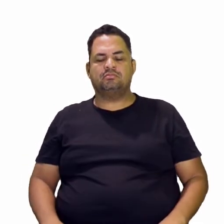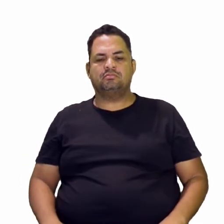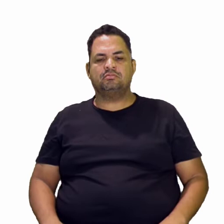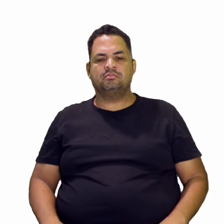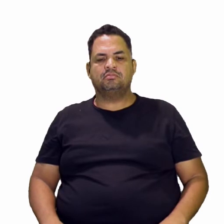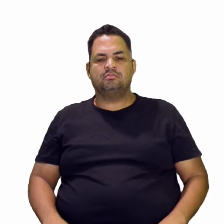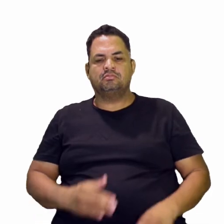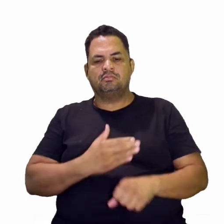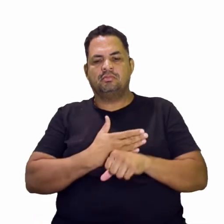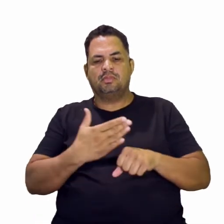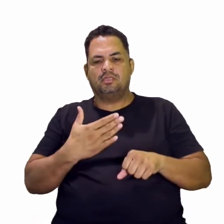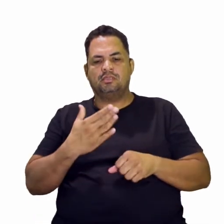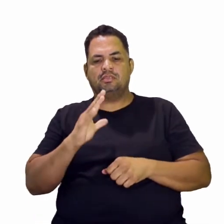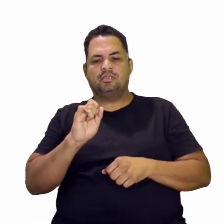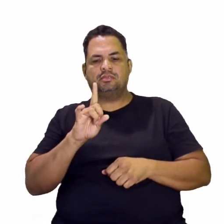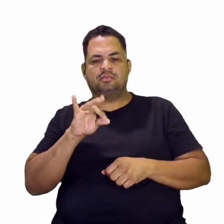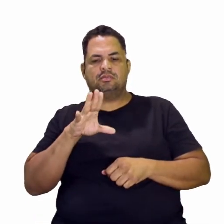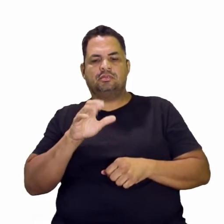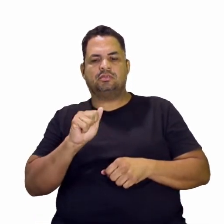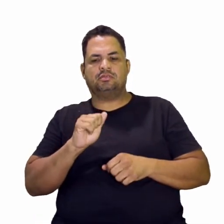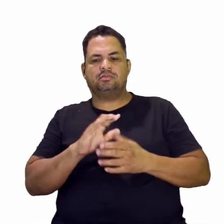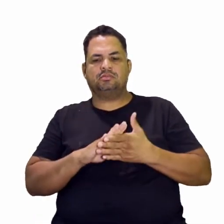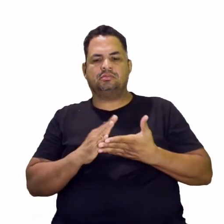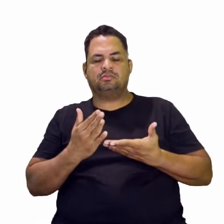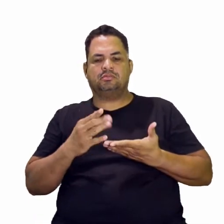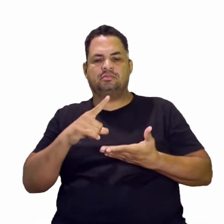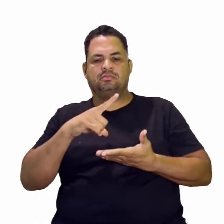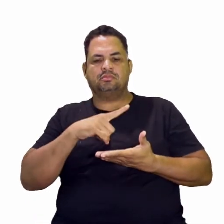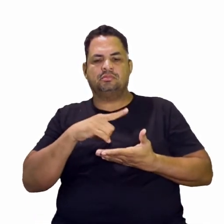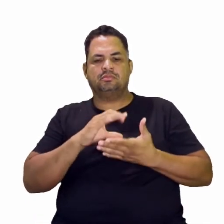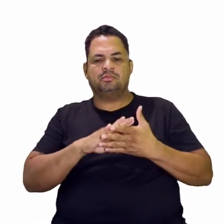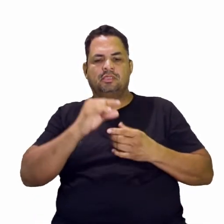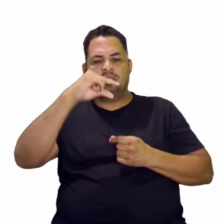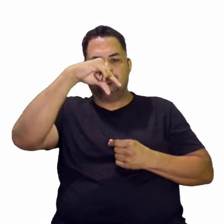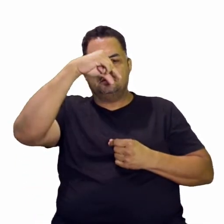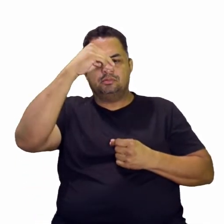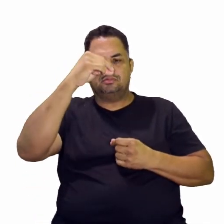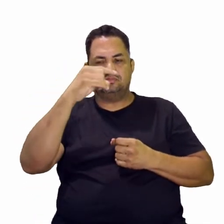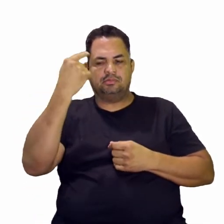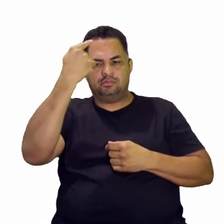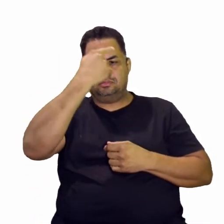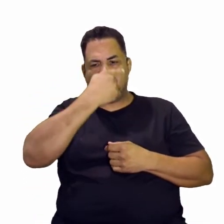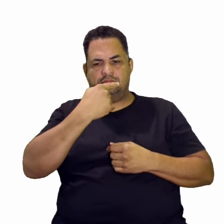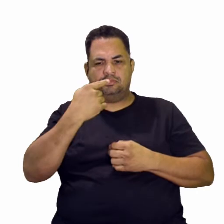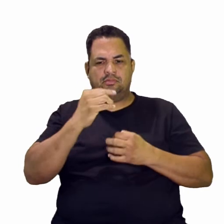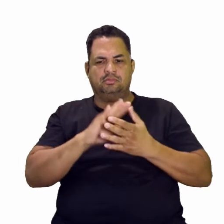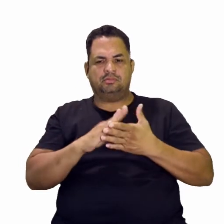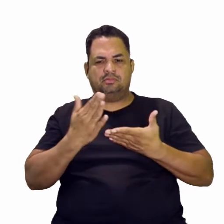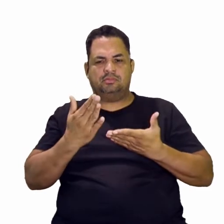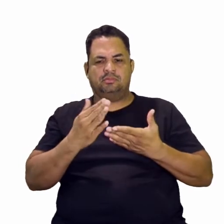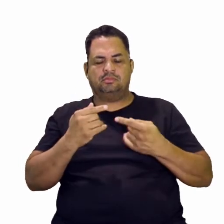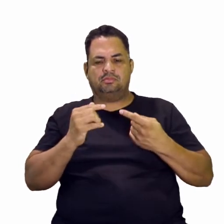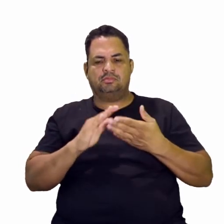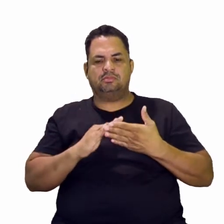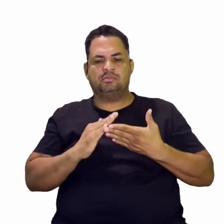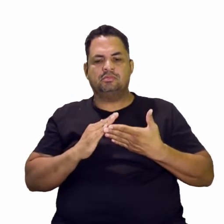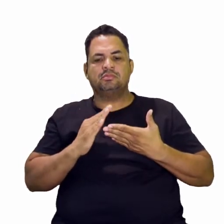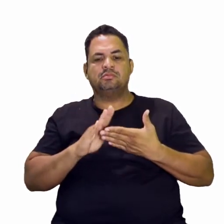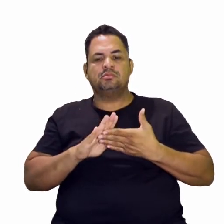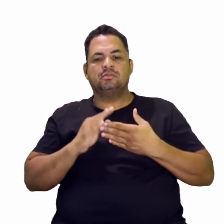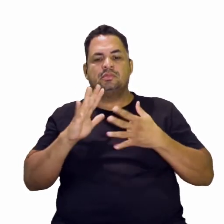os ácidos graxos, lembra do ácidos graxos? Aquele que tá lá na cabeça. Esses ácidos graxos vão induzir ou